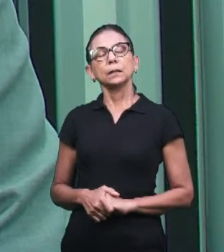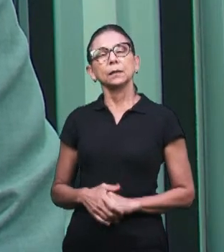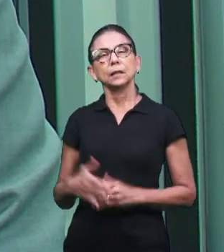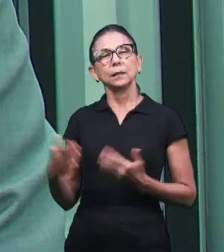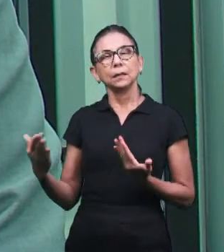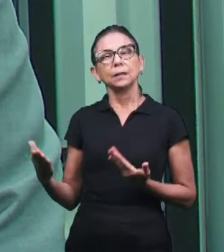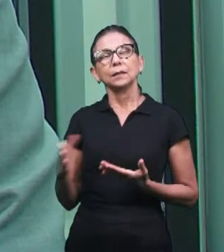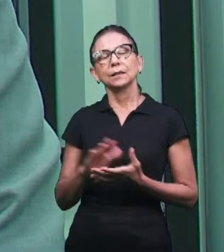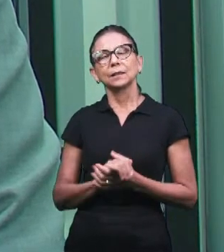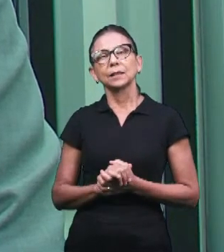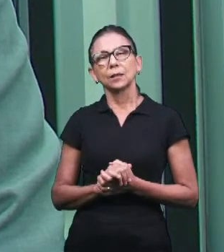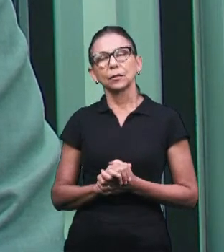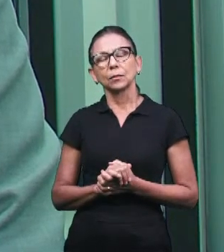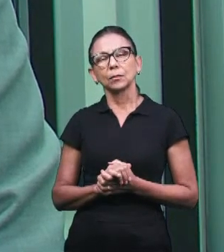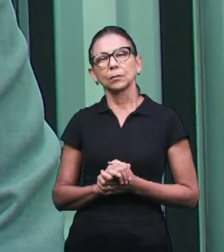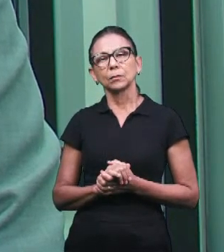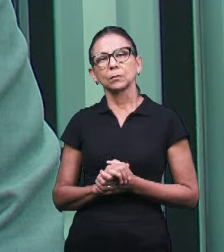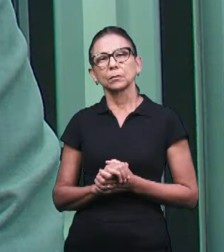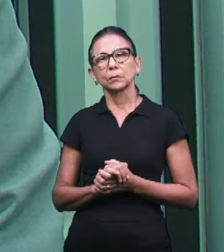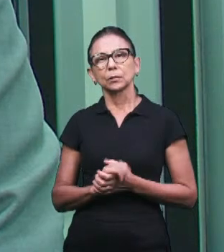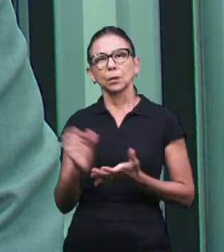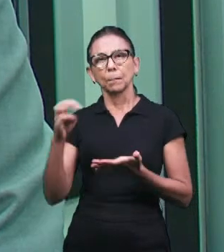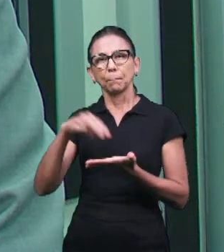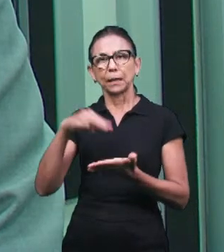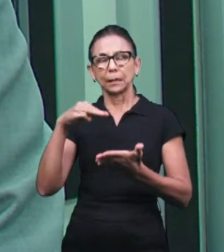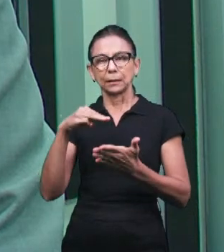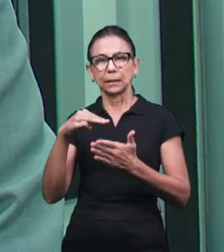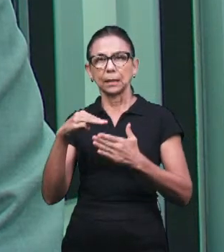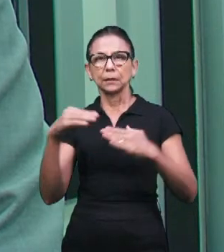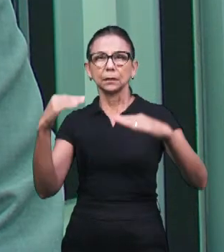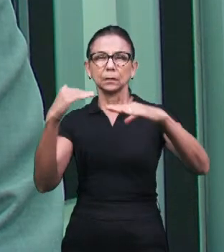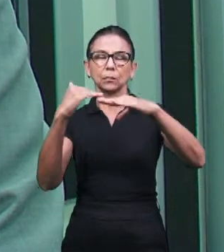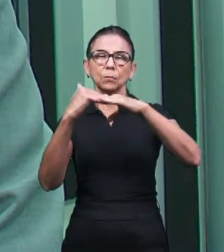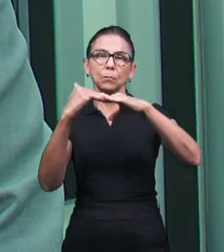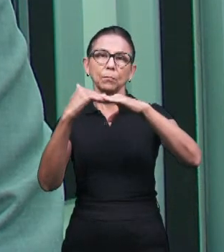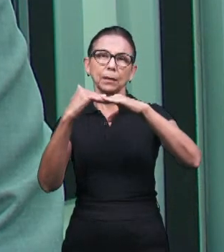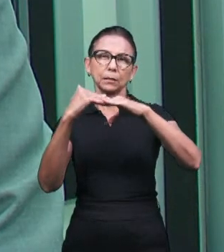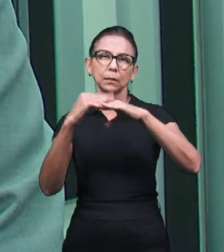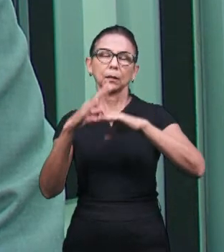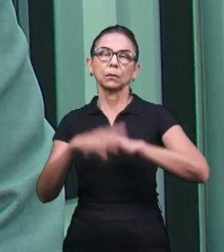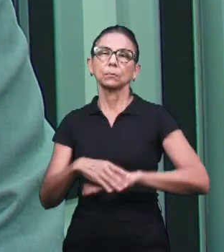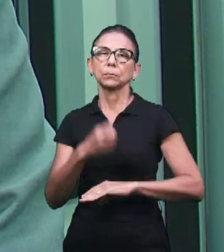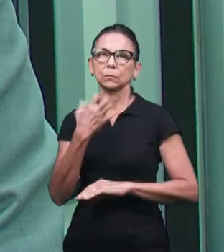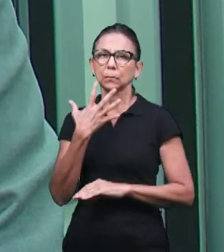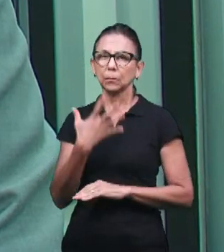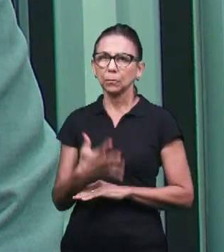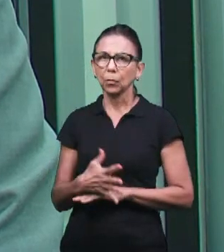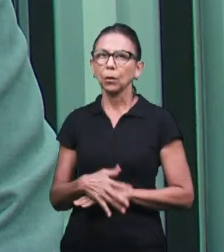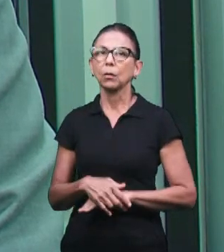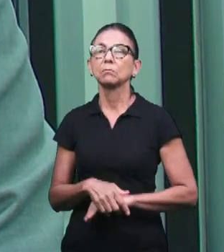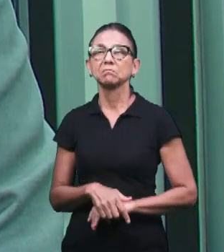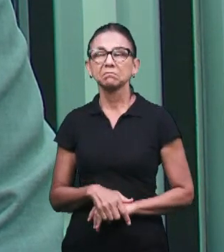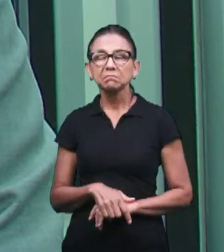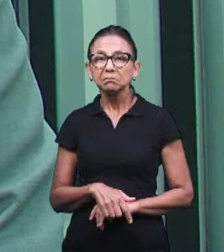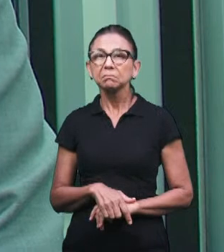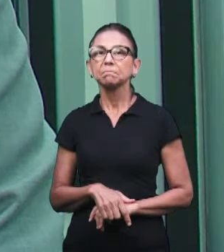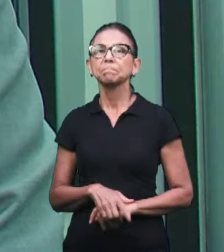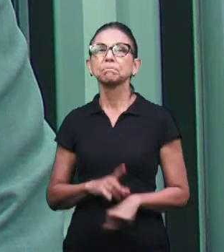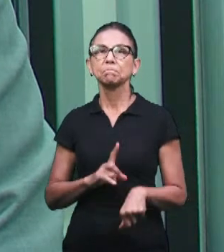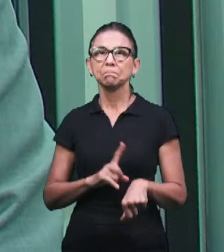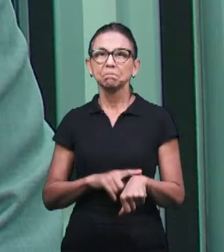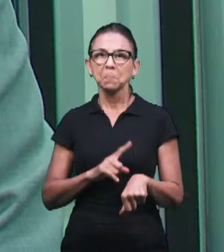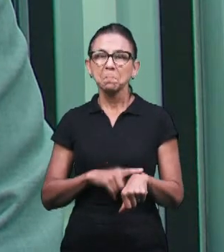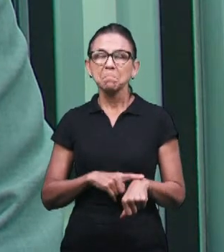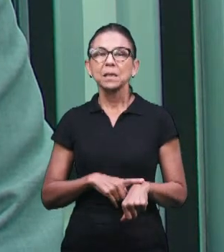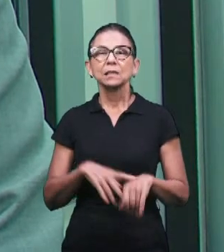para fazer eventos nas praças de Vitória, principalmente na Praça da Enseada do Suá. Foi um grande momento que a